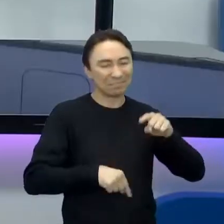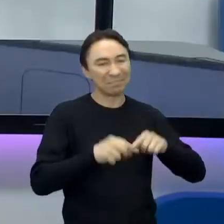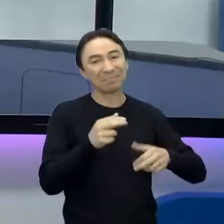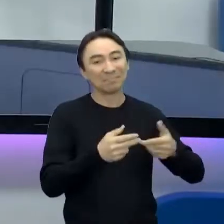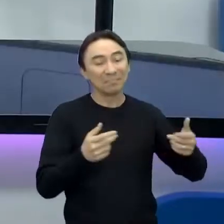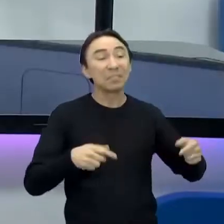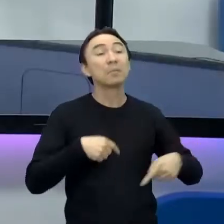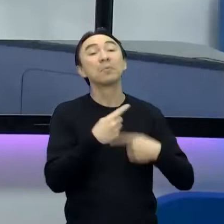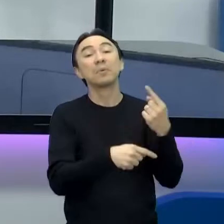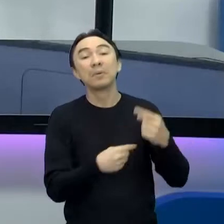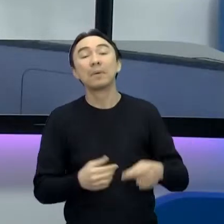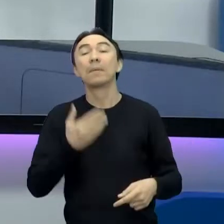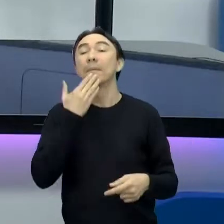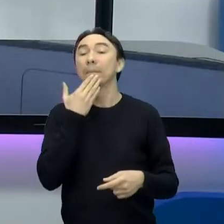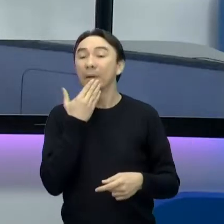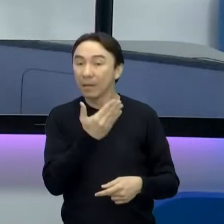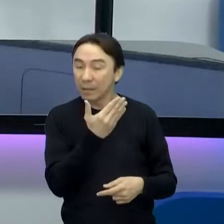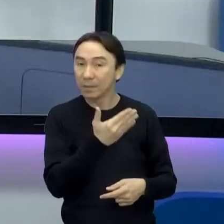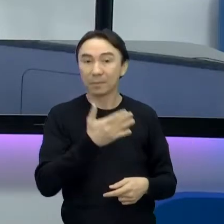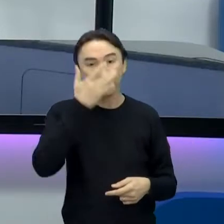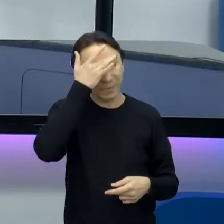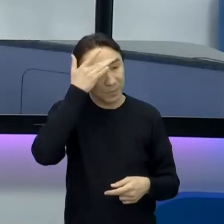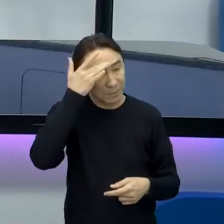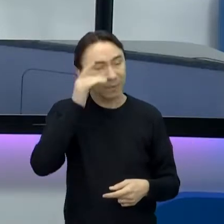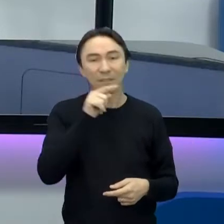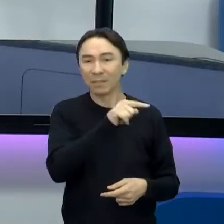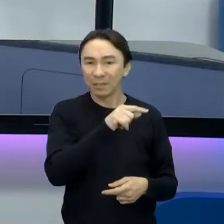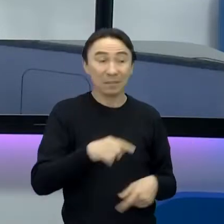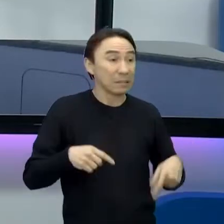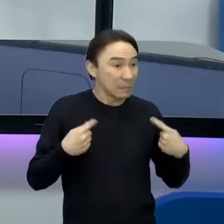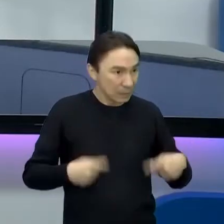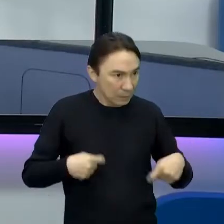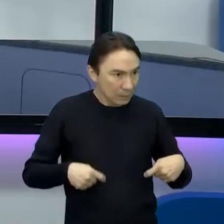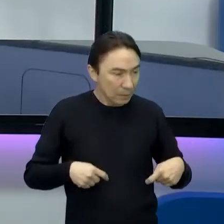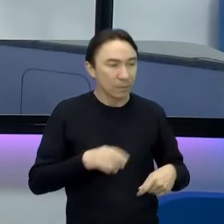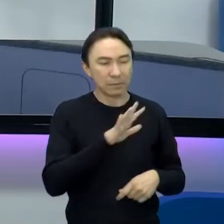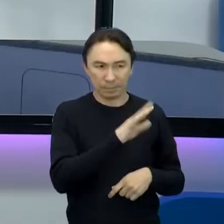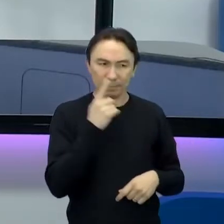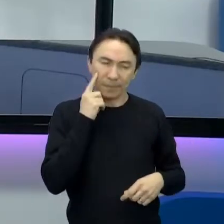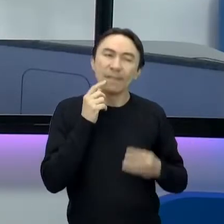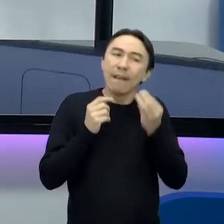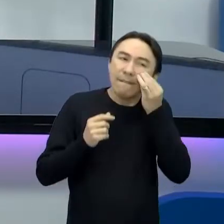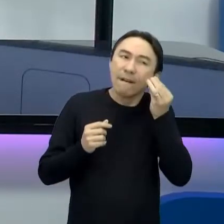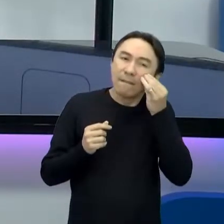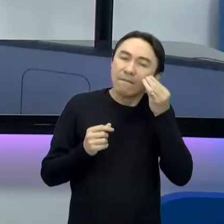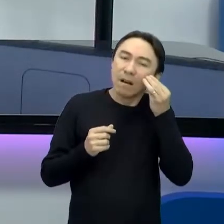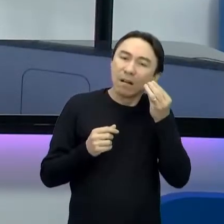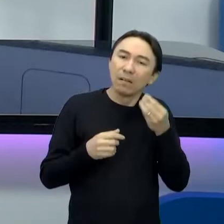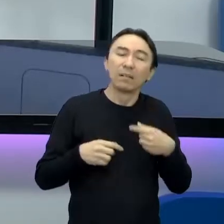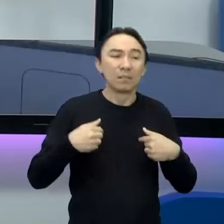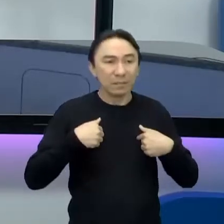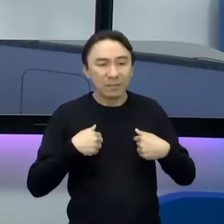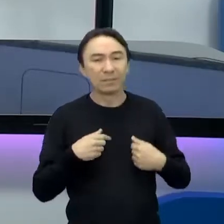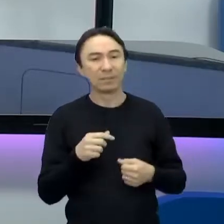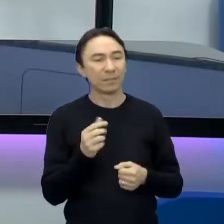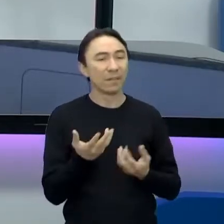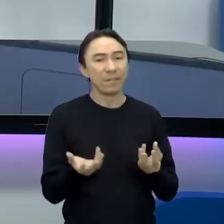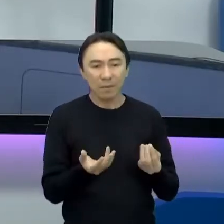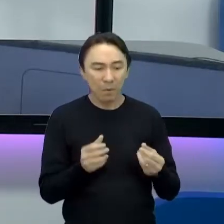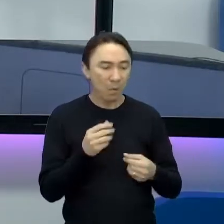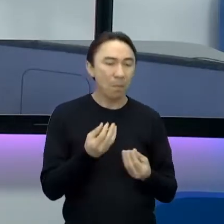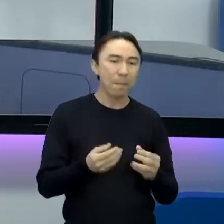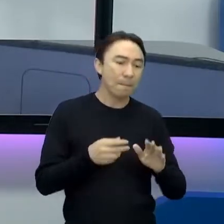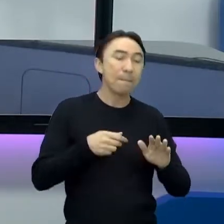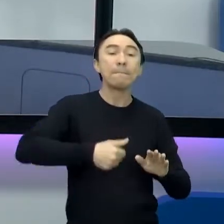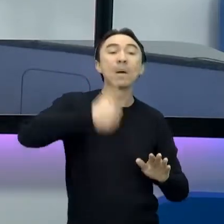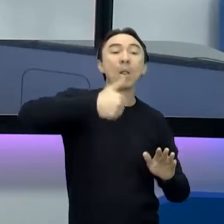pessoas que precisam, que solicitaram, têm essa necessidade, testarem, para que eu possa ver qual é o melhor protótipo para